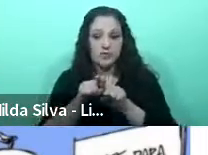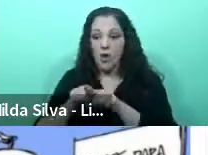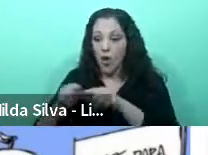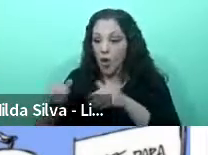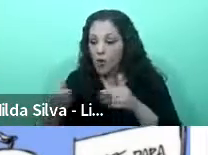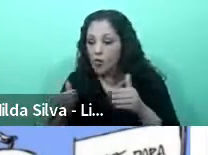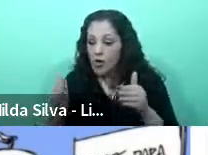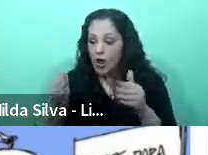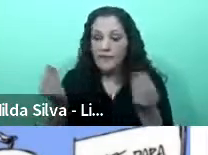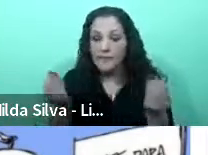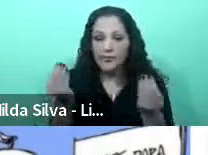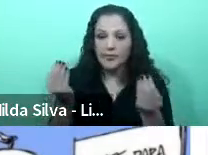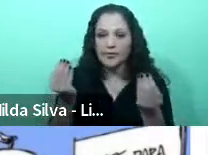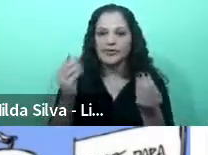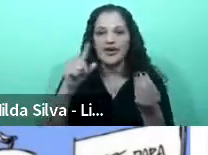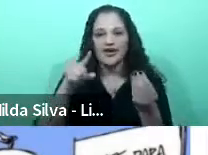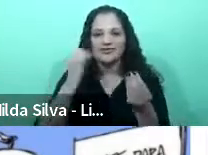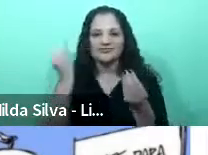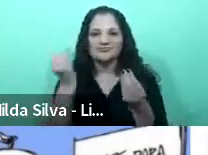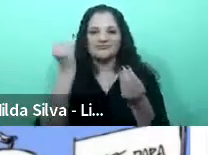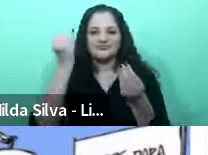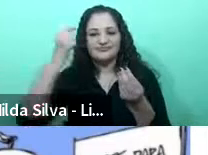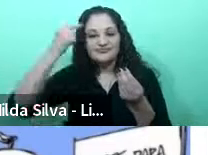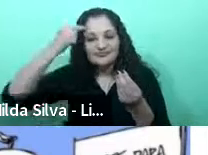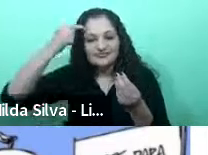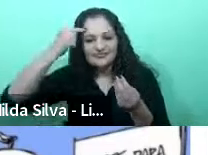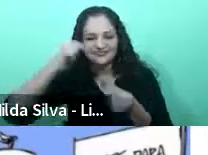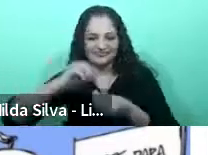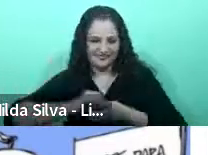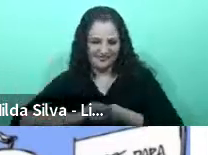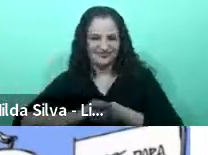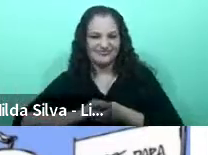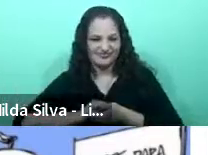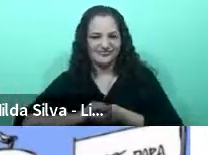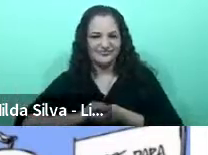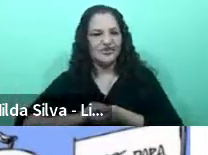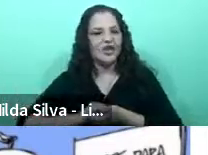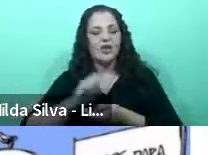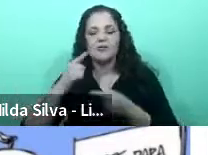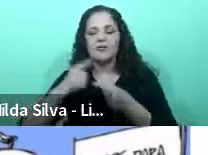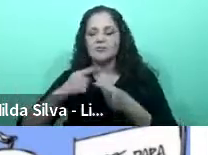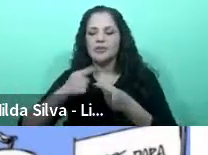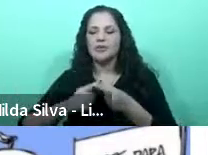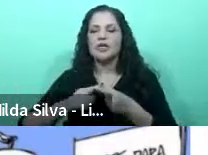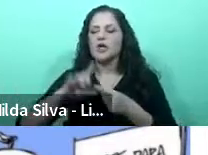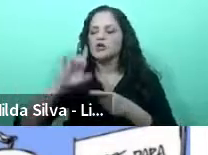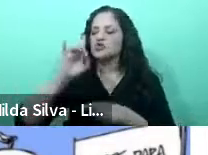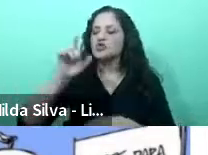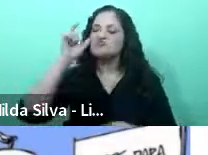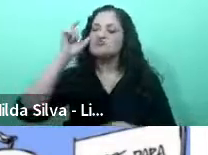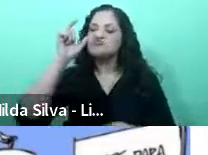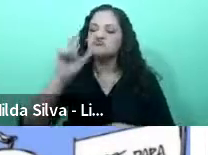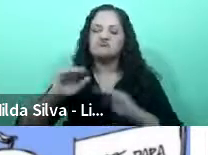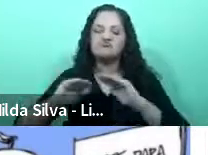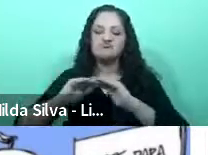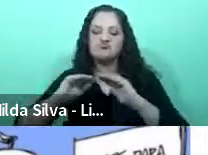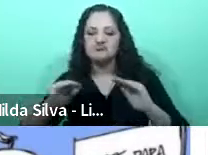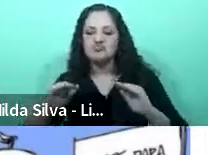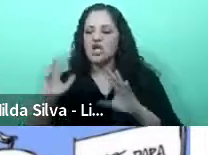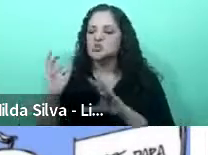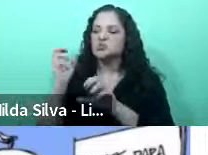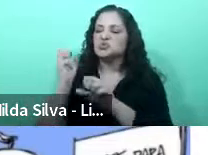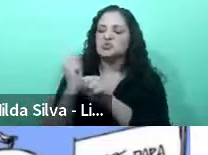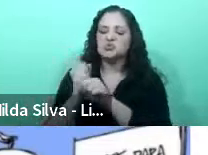muito importante, a gente pensar que não basta ter essa intencionalidade unicamente em relação aos